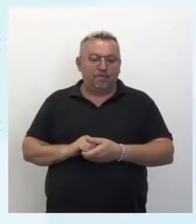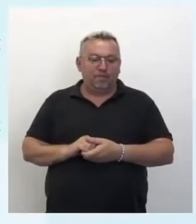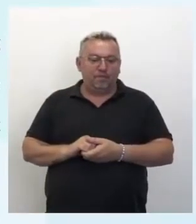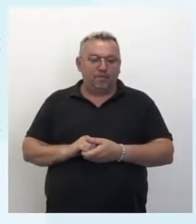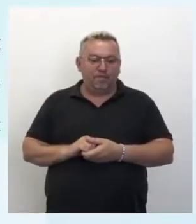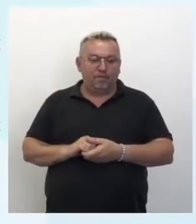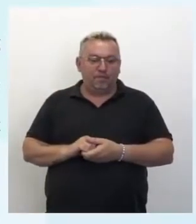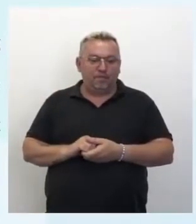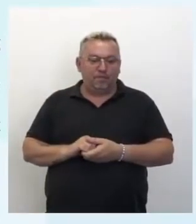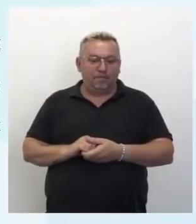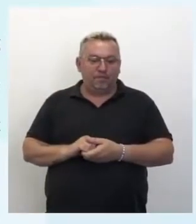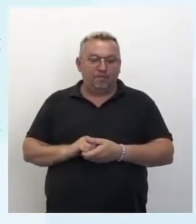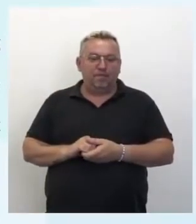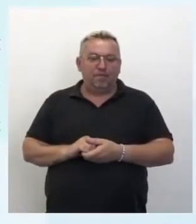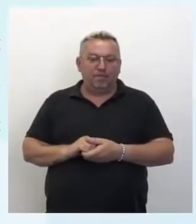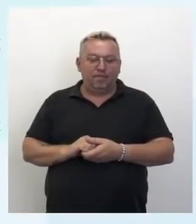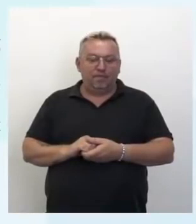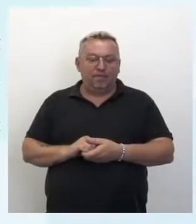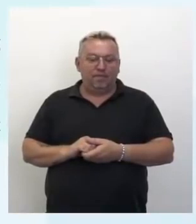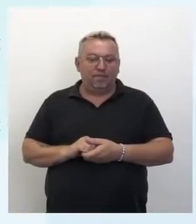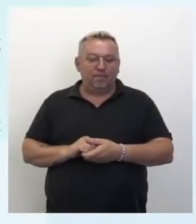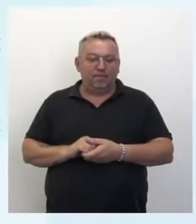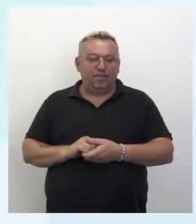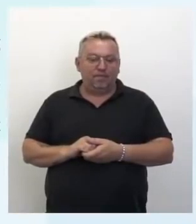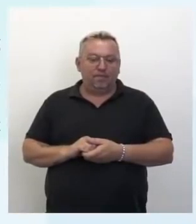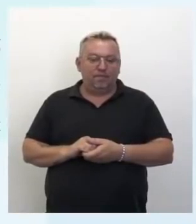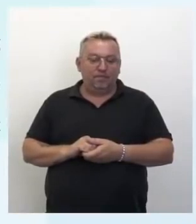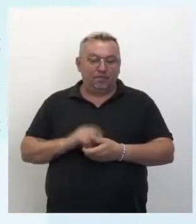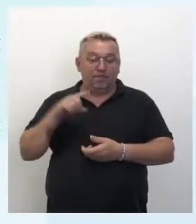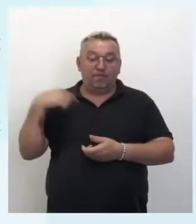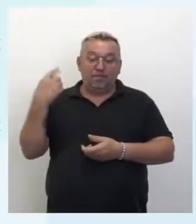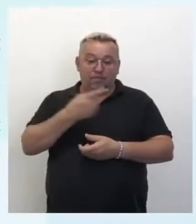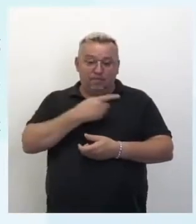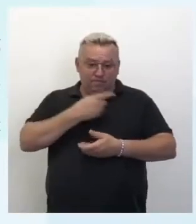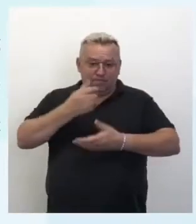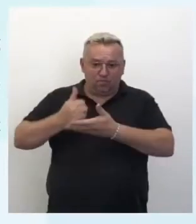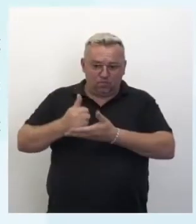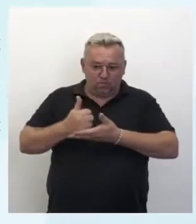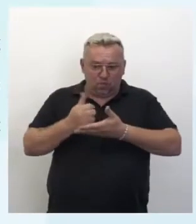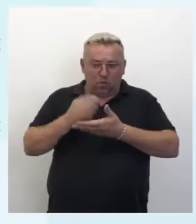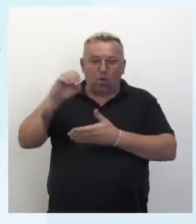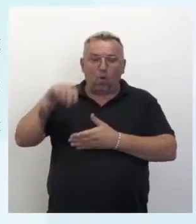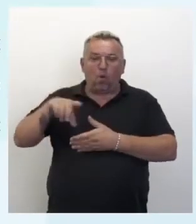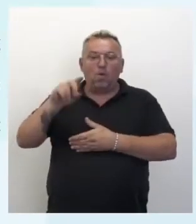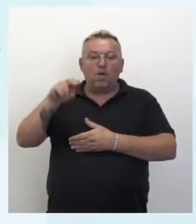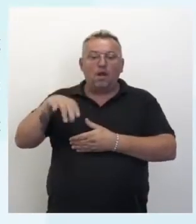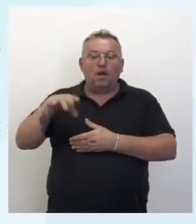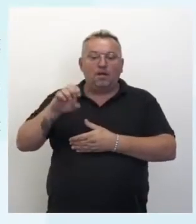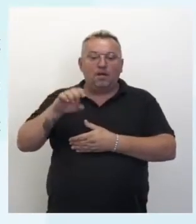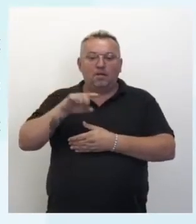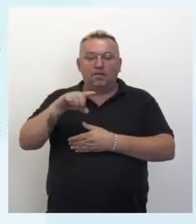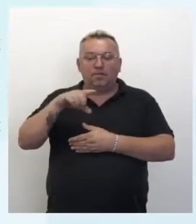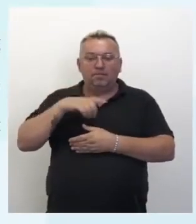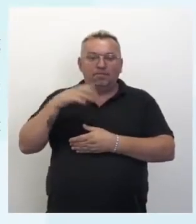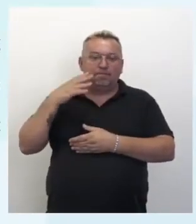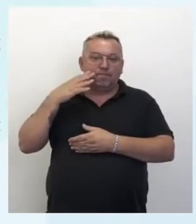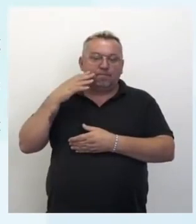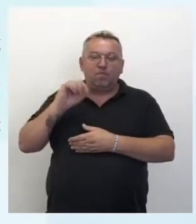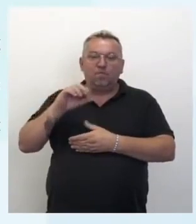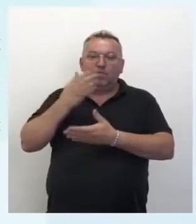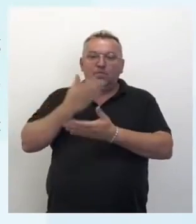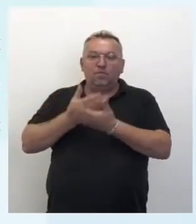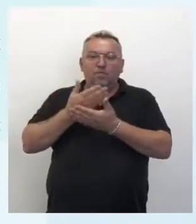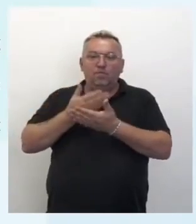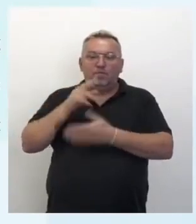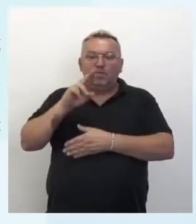we're going to play online games. Então, nós vamos jogar jogos online. O que vocês têm que entender nessa aula? A gente vai